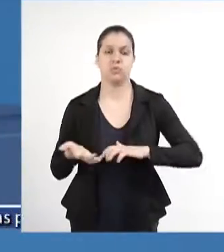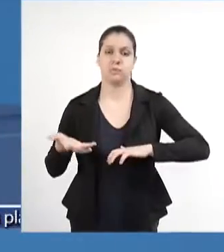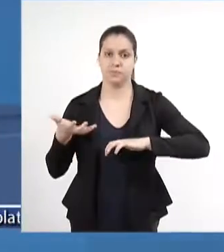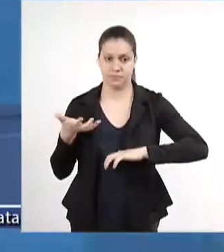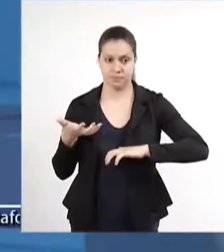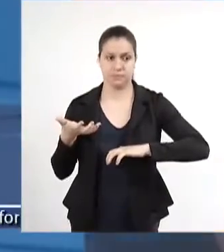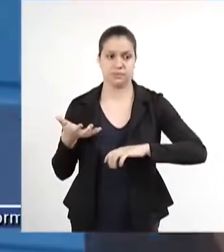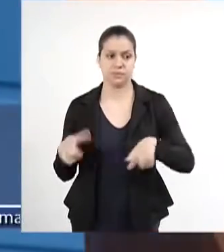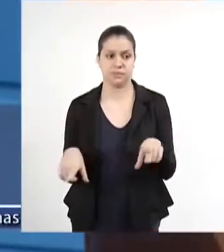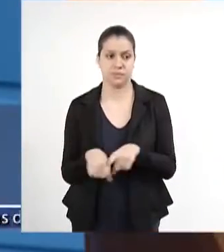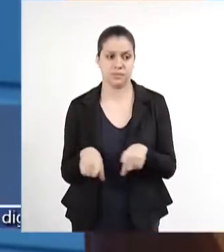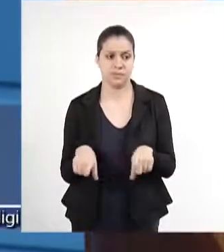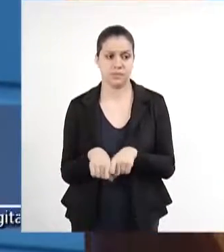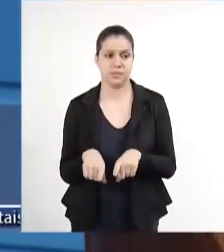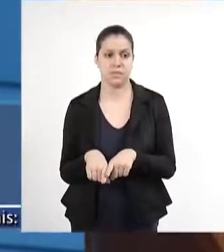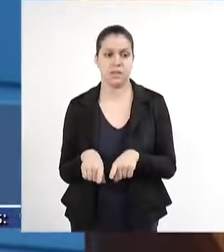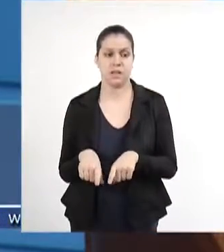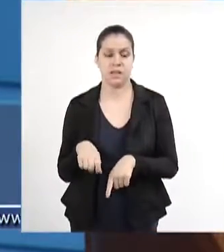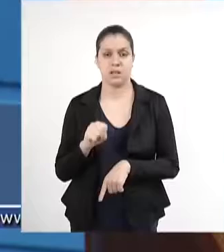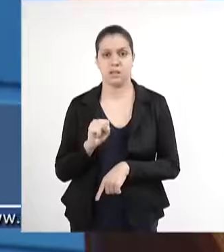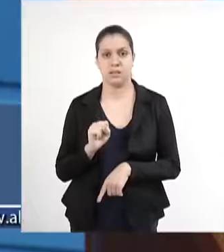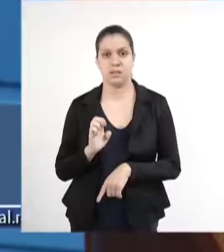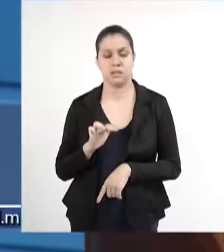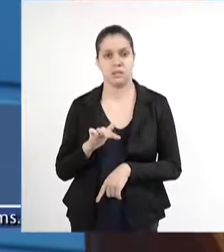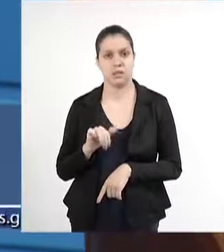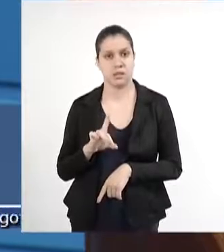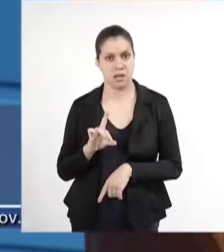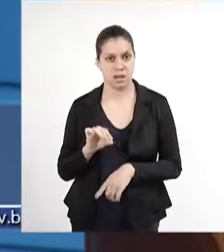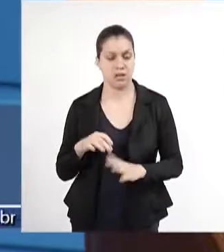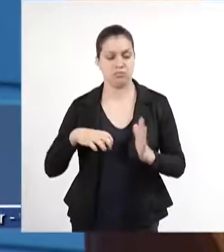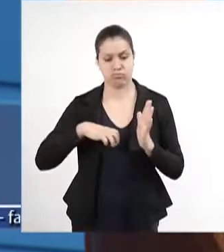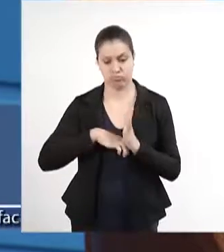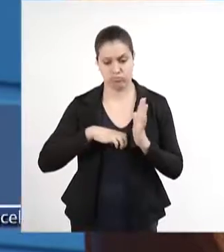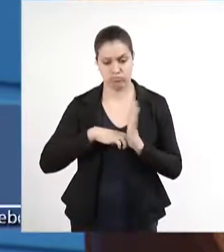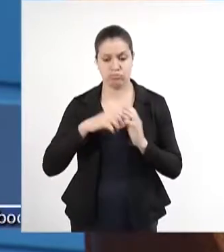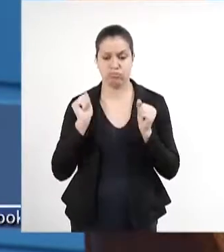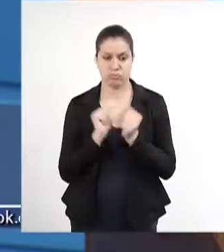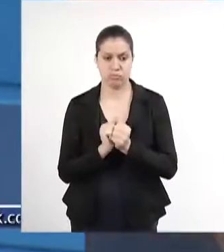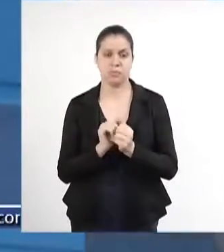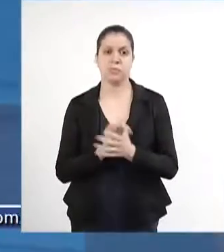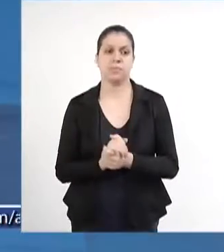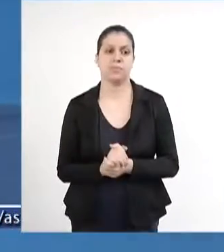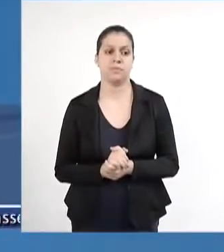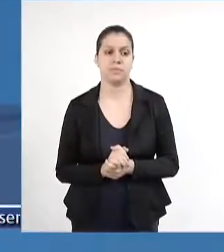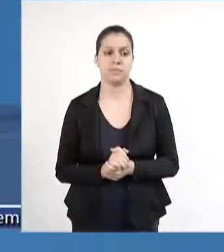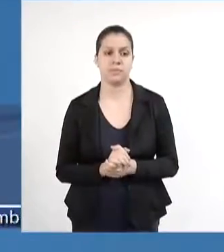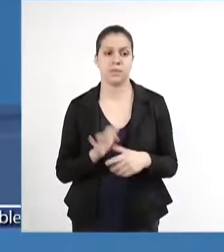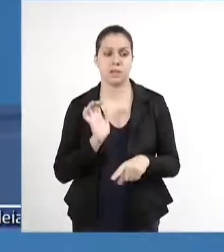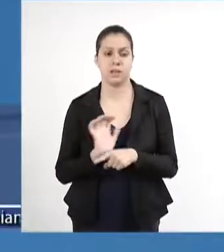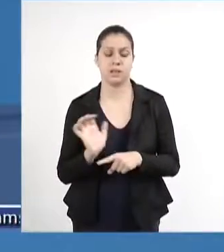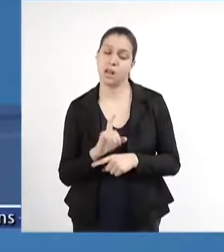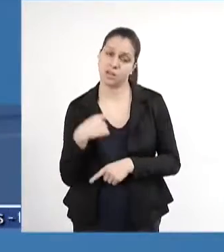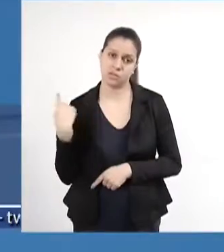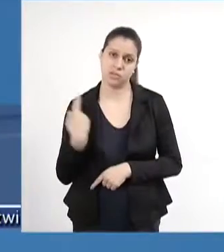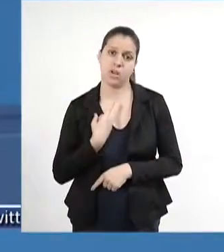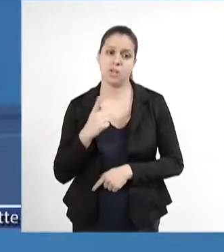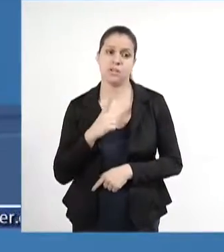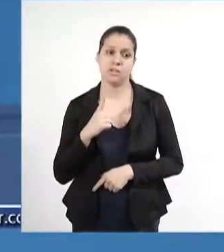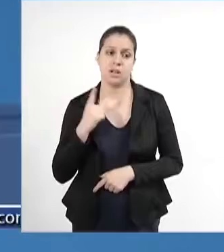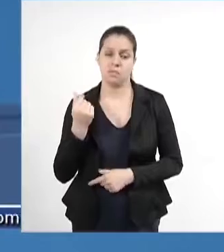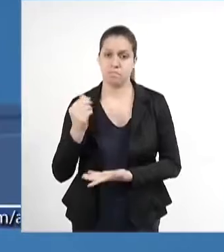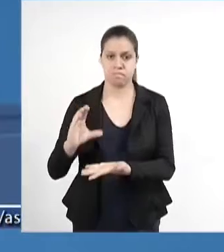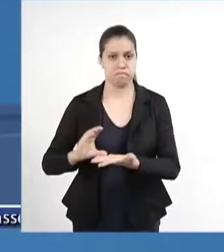Nacional, ao Senado, de sensibilizar para a situação de estados como o nosso, né, que já recebe uma parcela muito pequena do